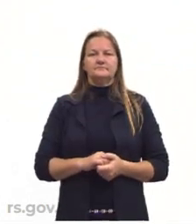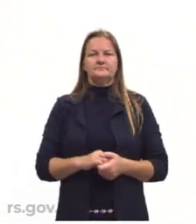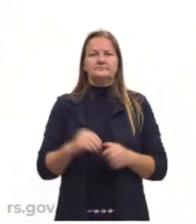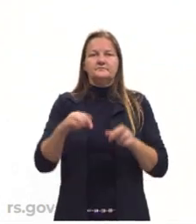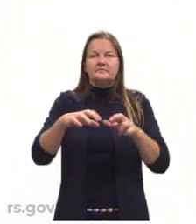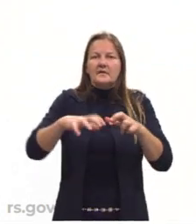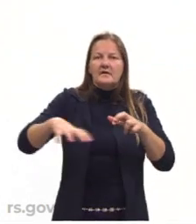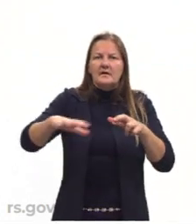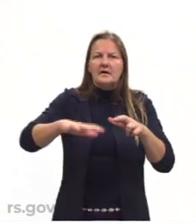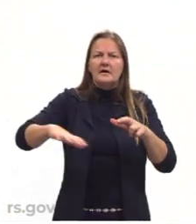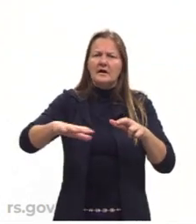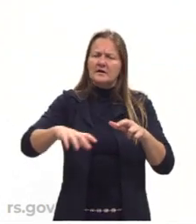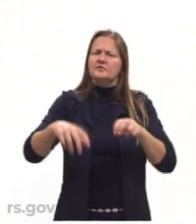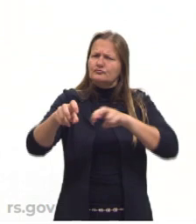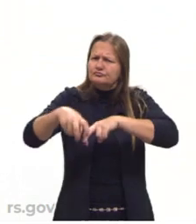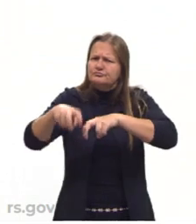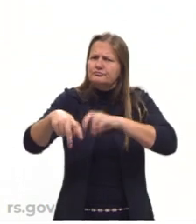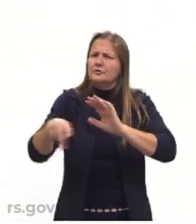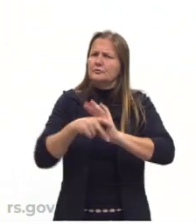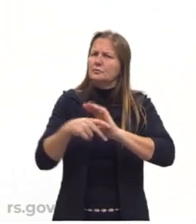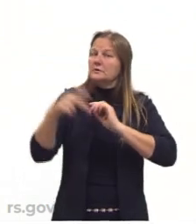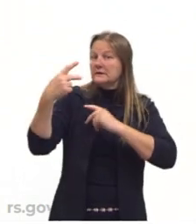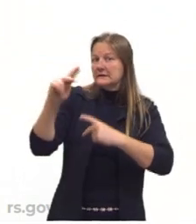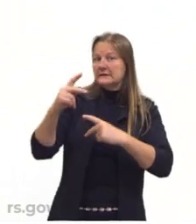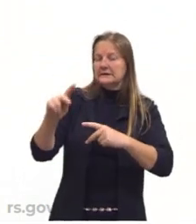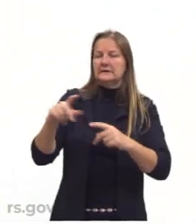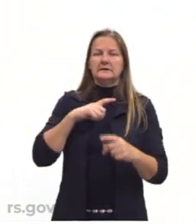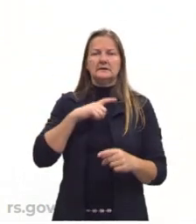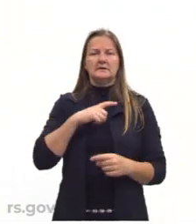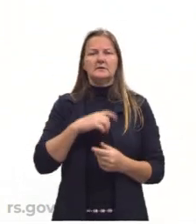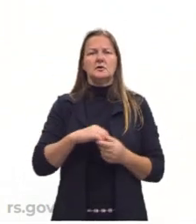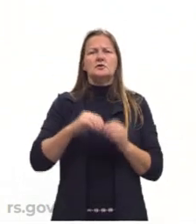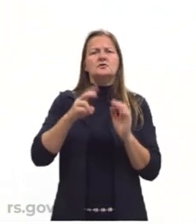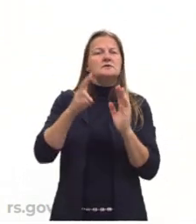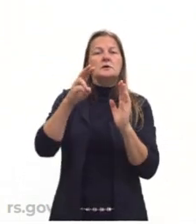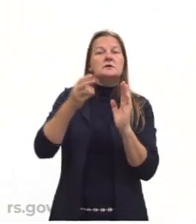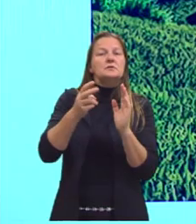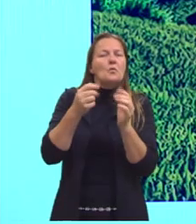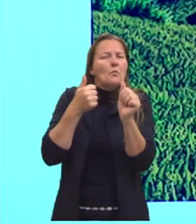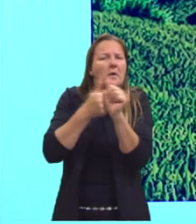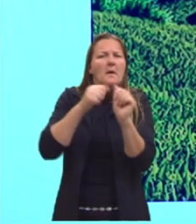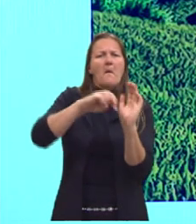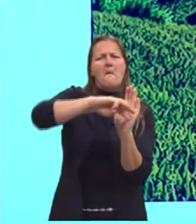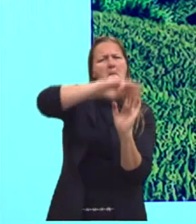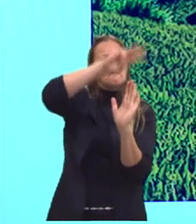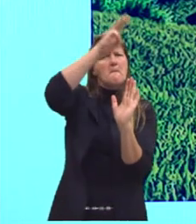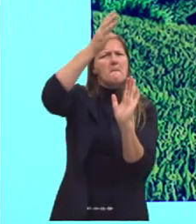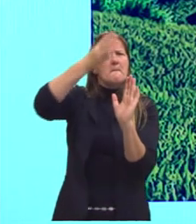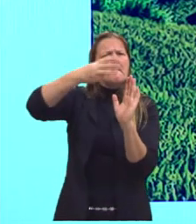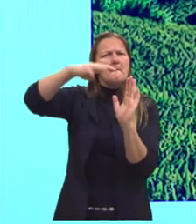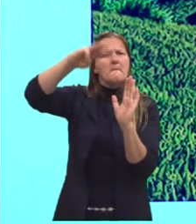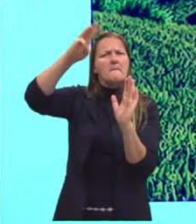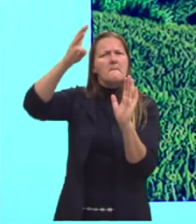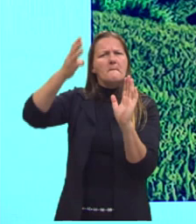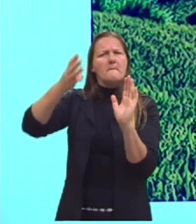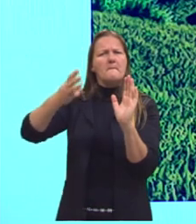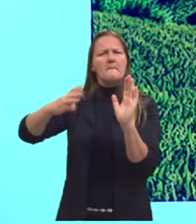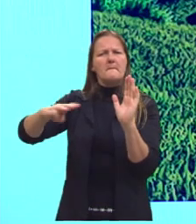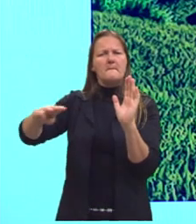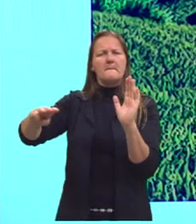áreas agricultáveis deles estão muito em morros né sobre encostas então o que que eles vão fazendo Olha lá